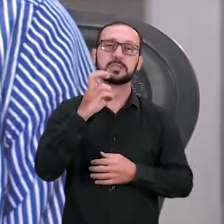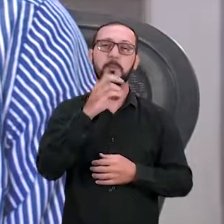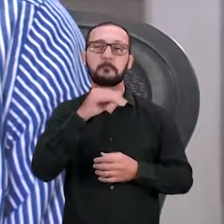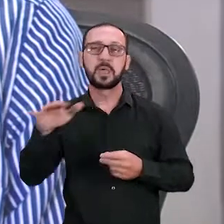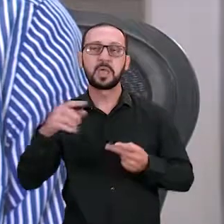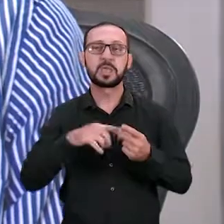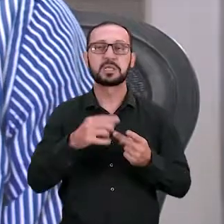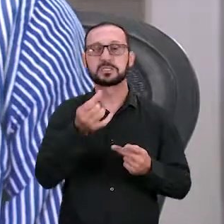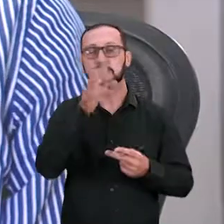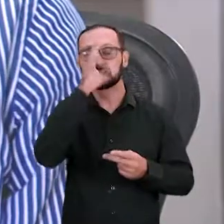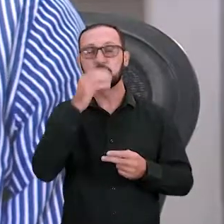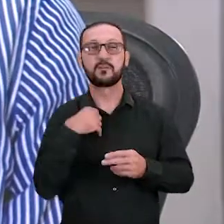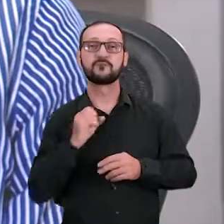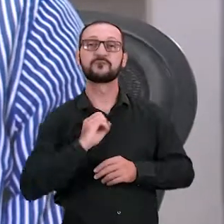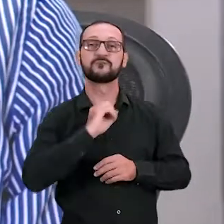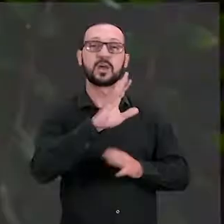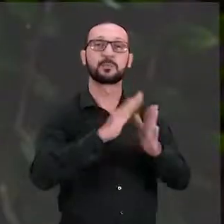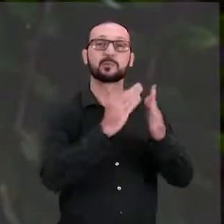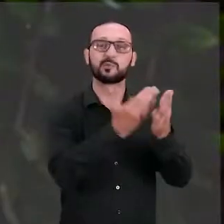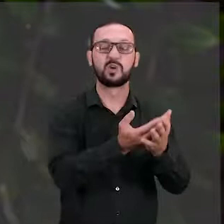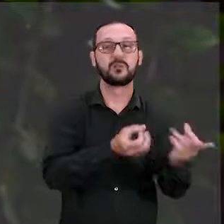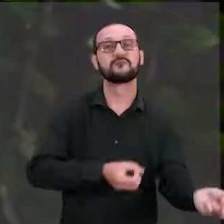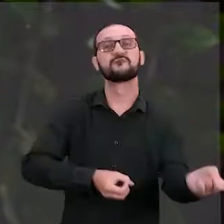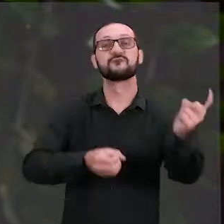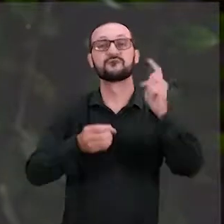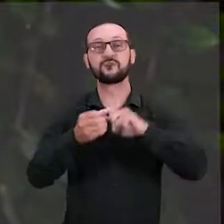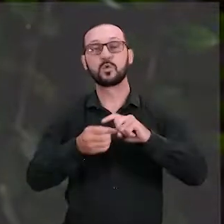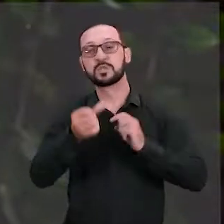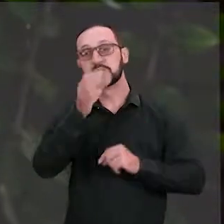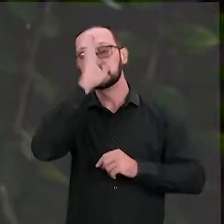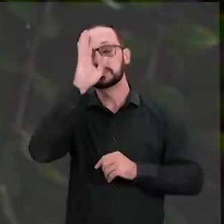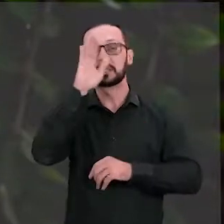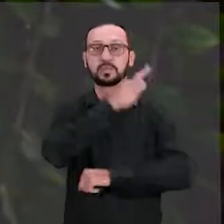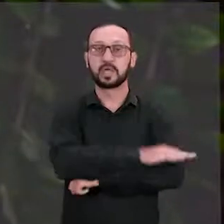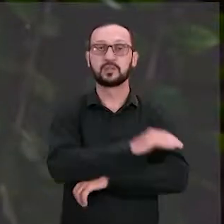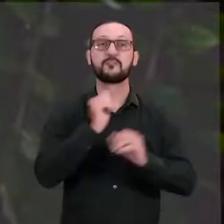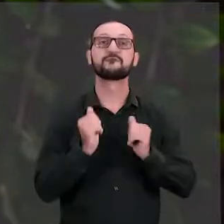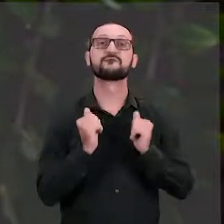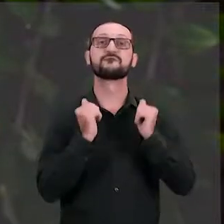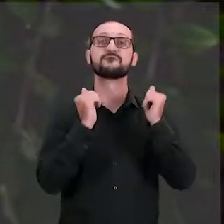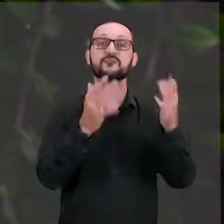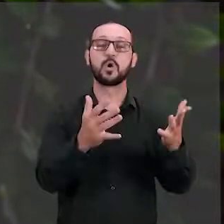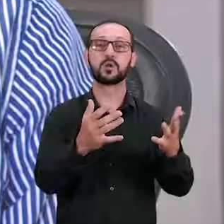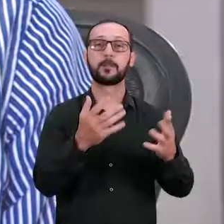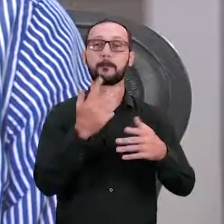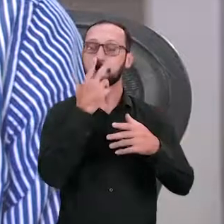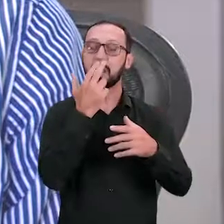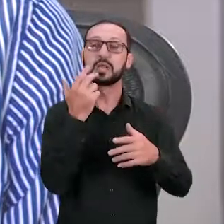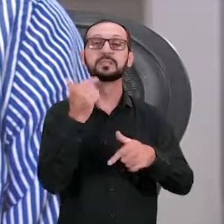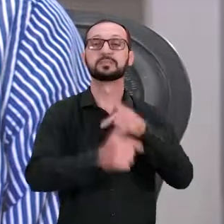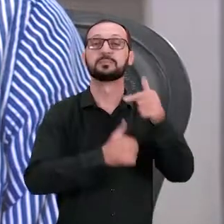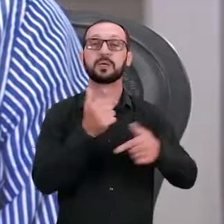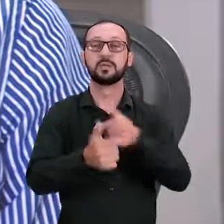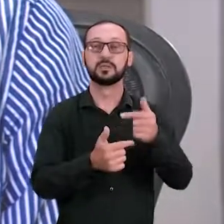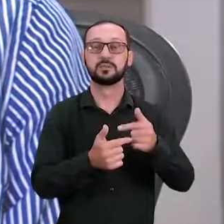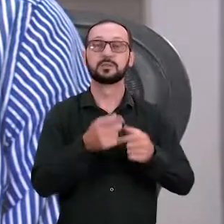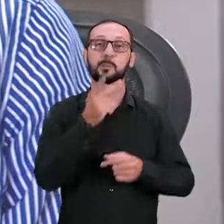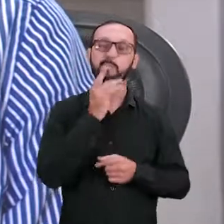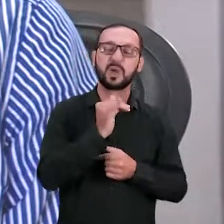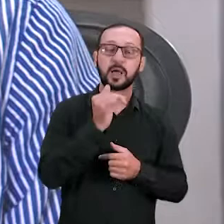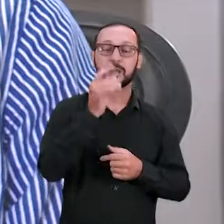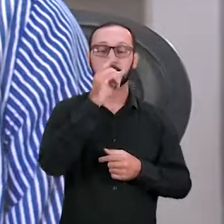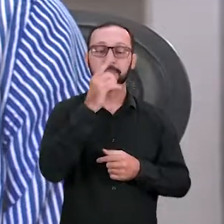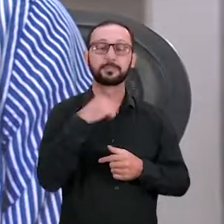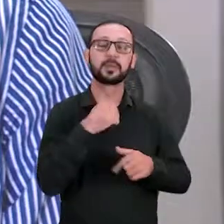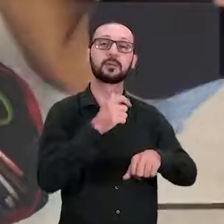horas da manhã e voltar para casa às 6 da tarde, ou seja, passa o dia inteiro fora como se estivesse trabalhando e os pais,